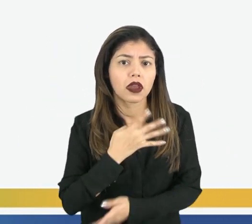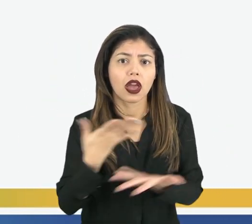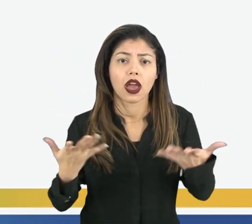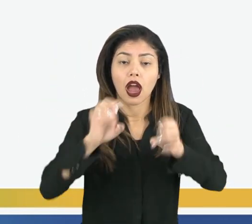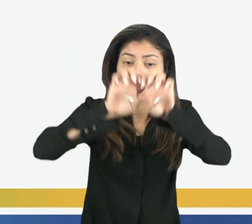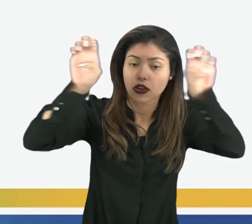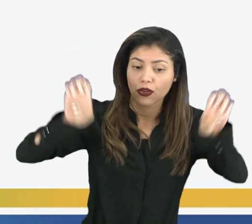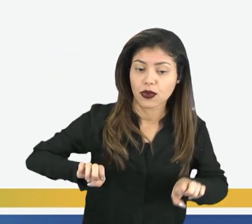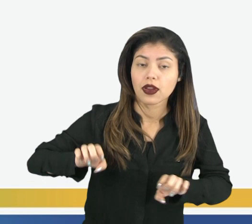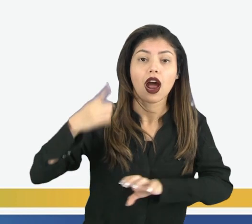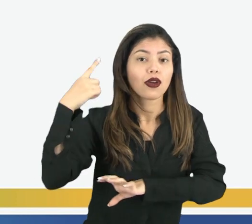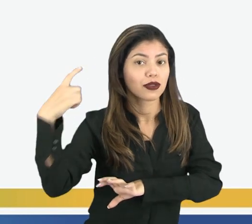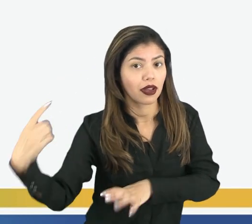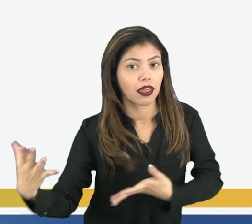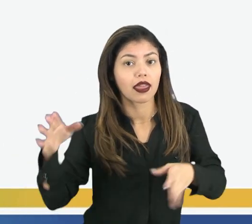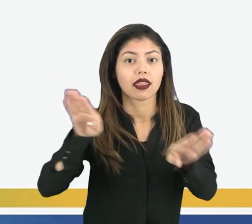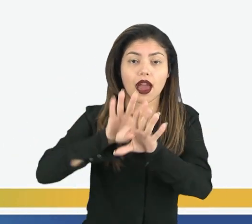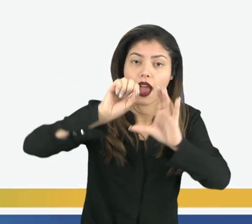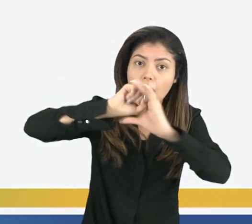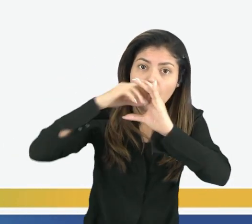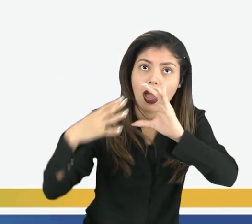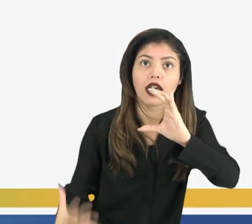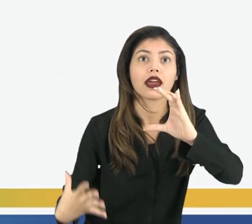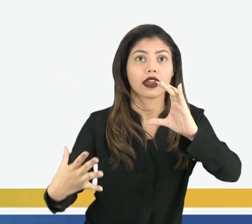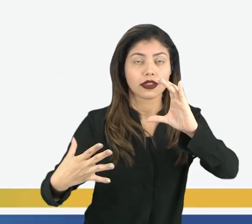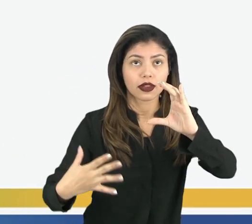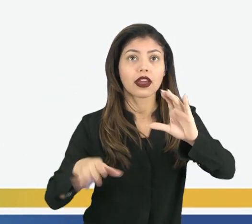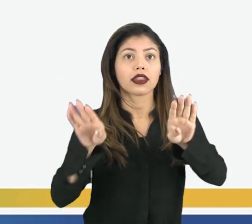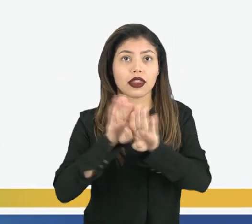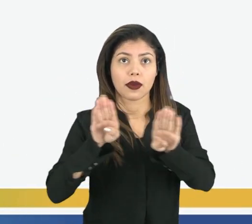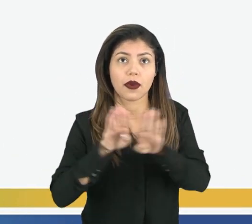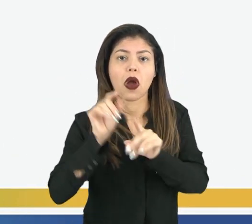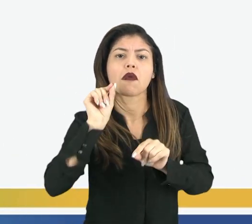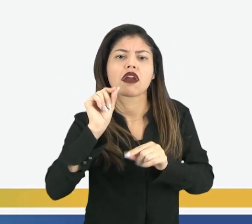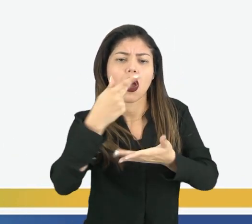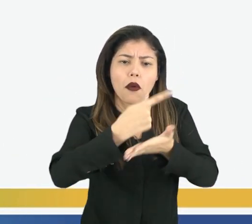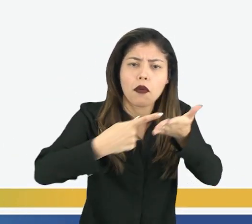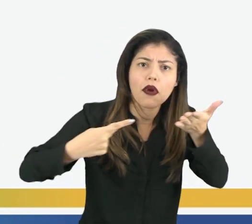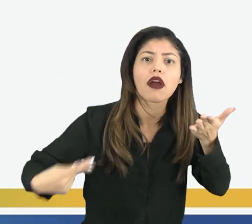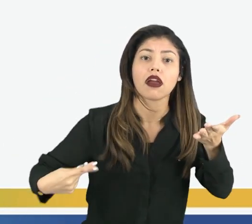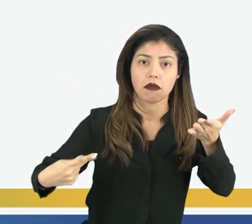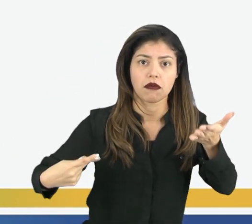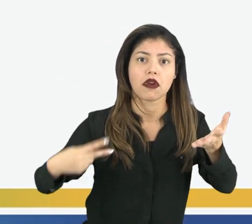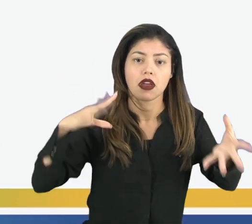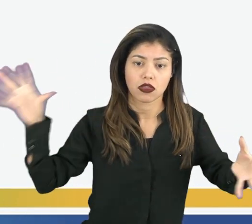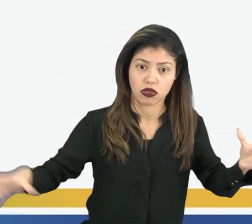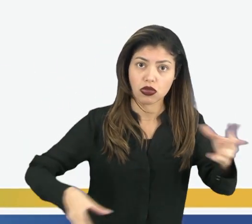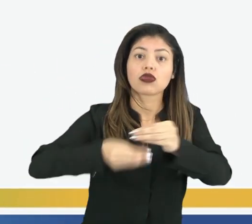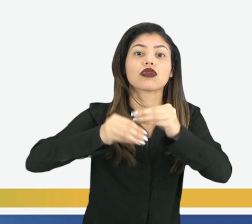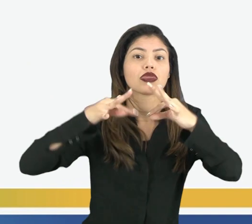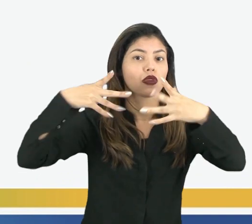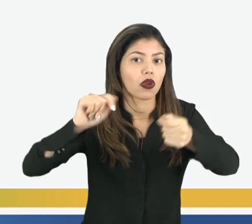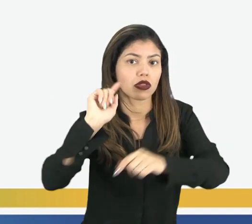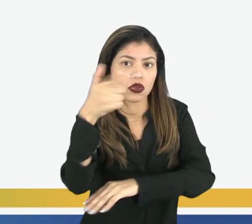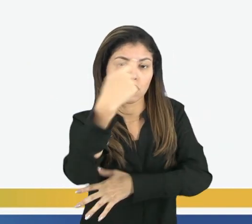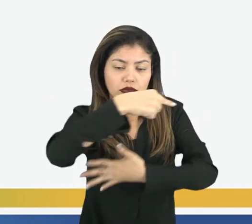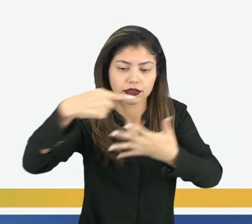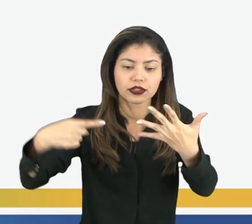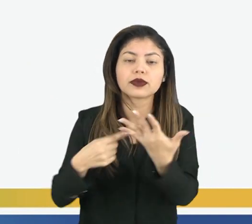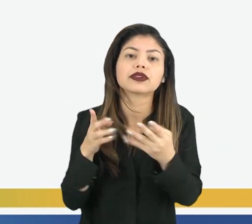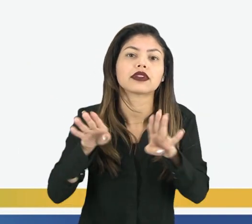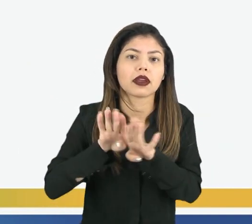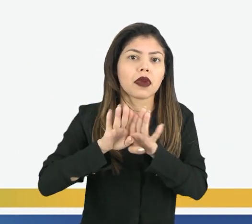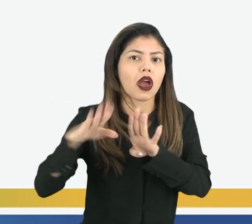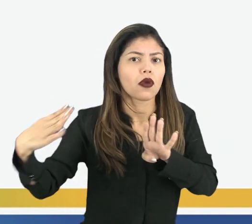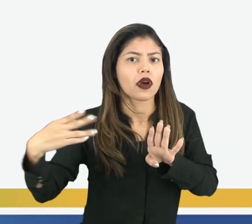do soneto, as características do haikai, o que é um poema concreto, entre outros tipos. E quando